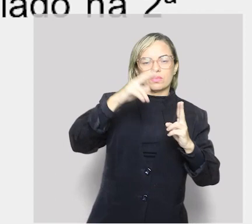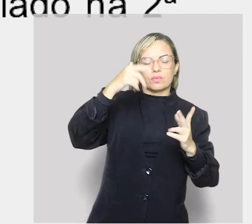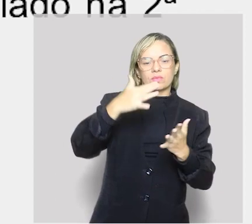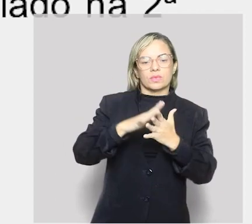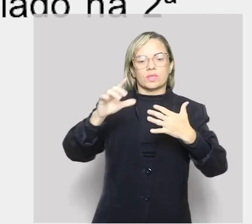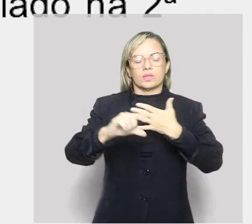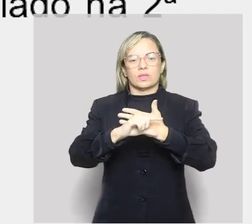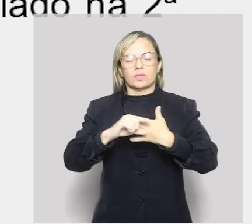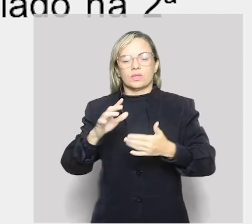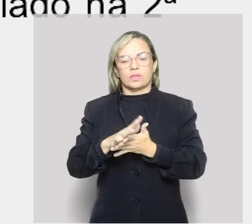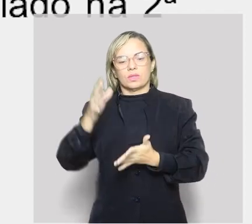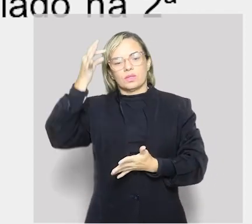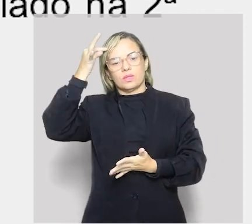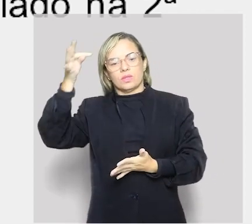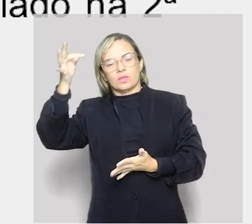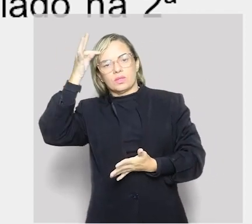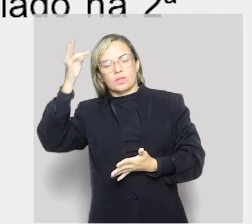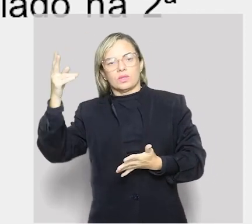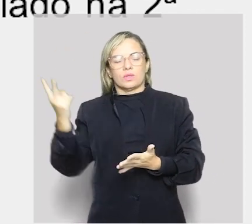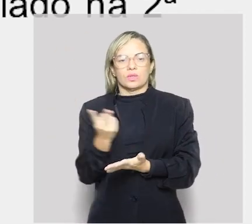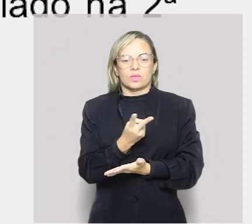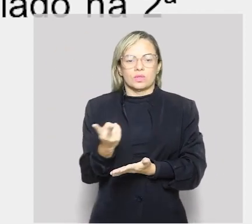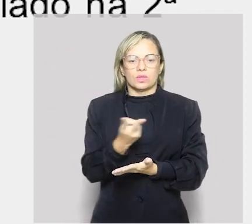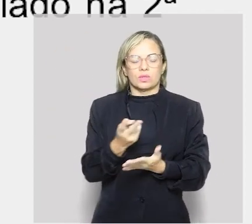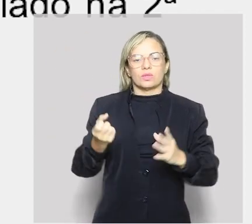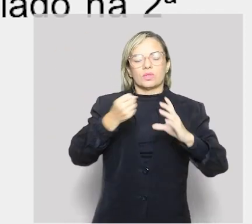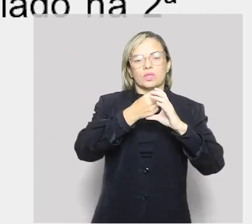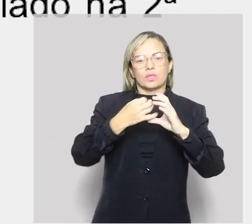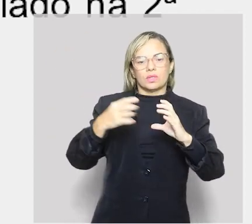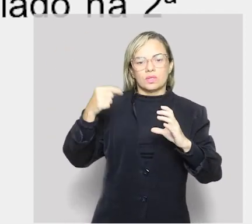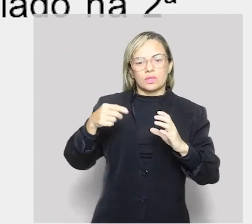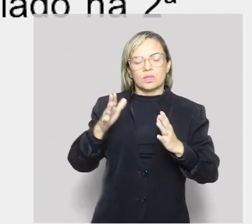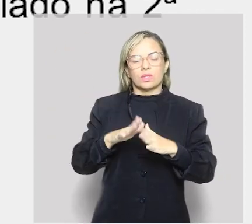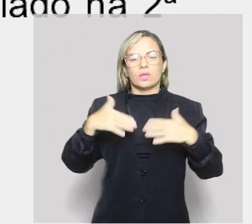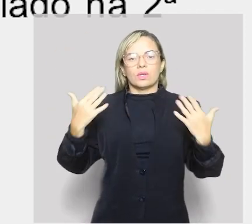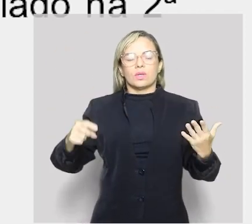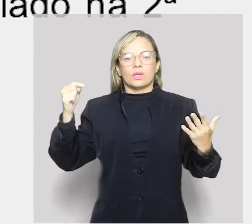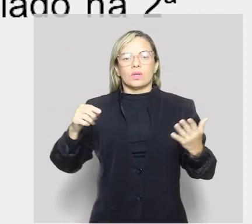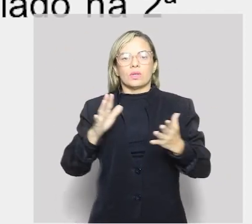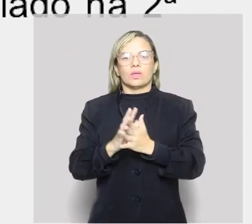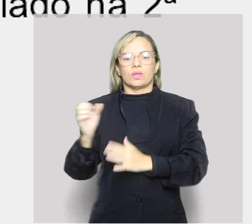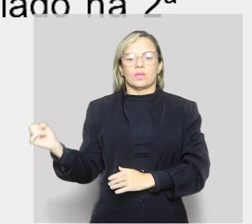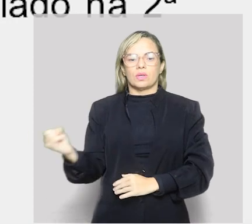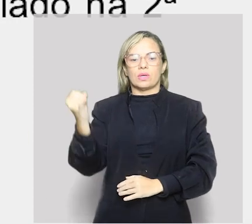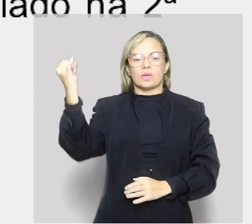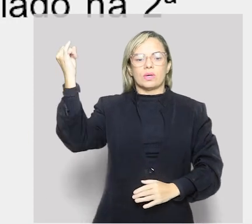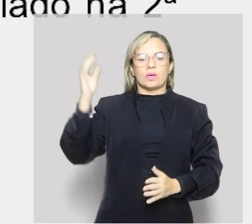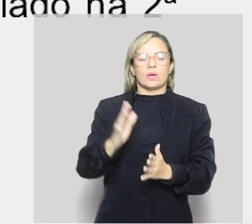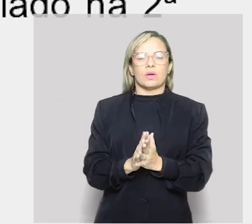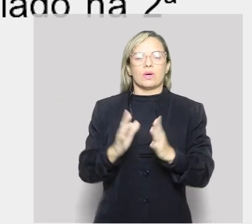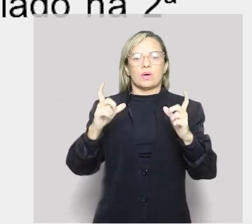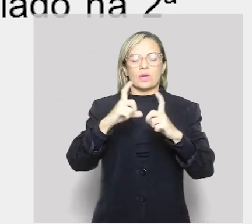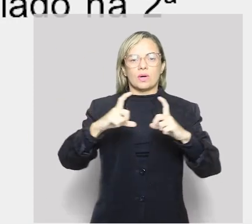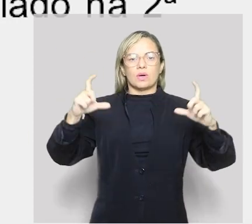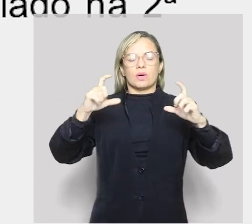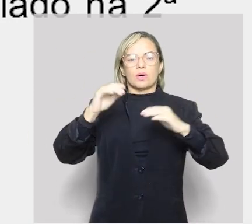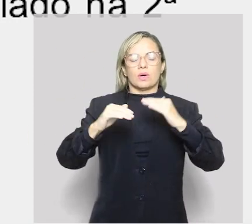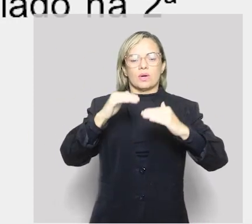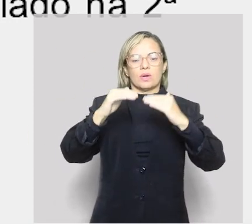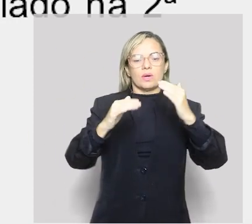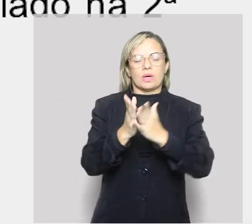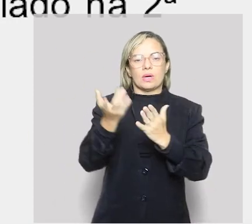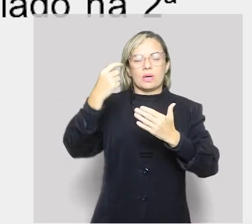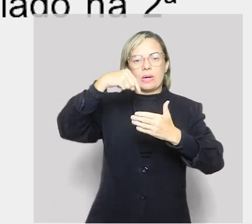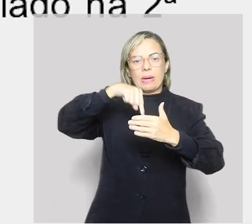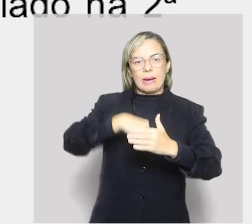legitimação, que são dois aspectos muito importantes para o desenvolvimento e para o aprofundamento dos